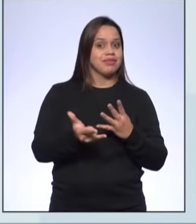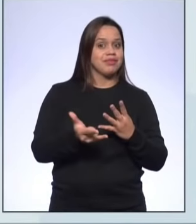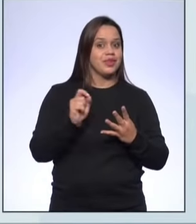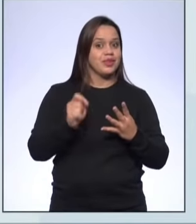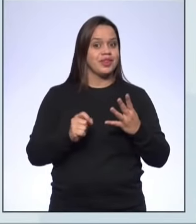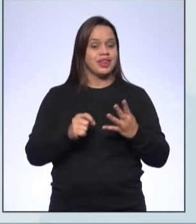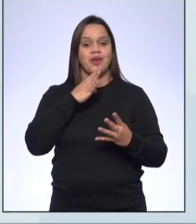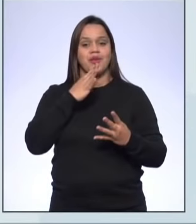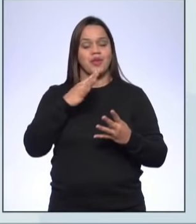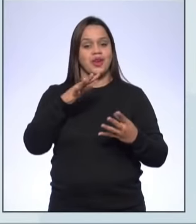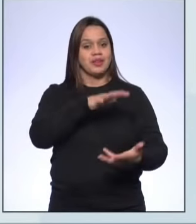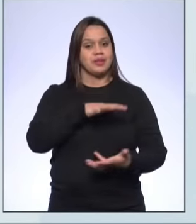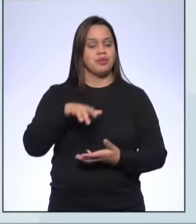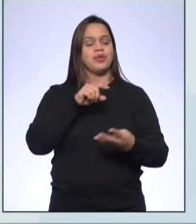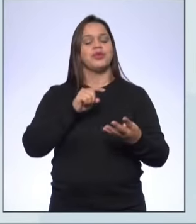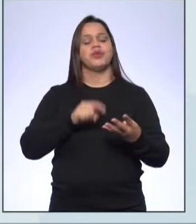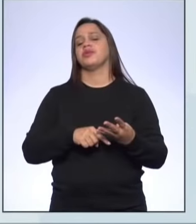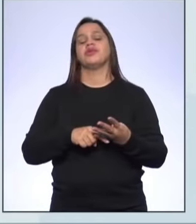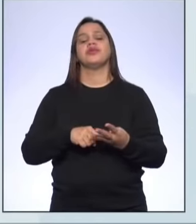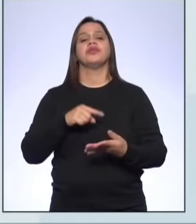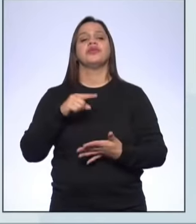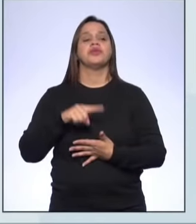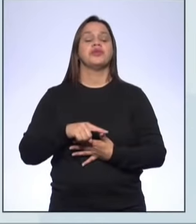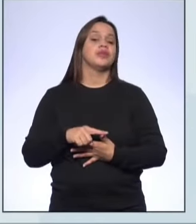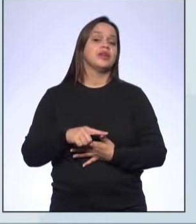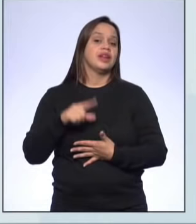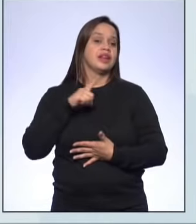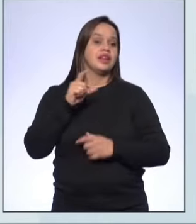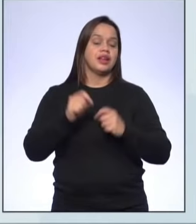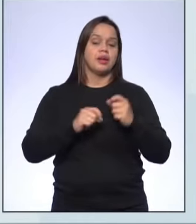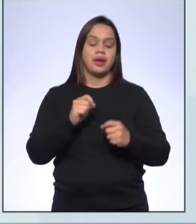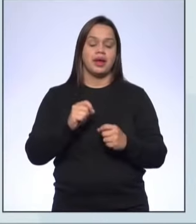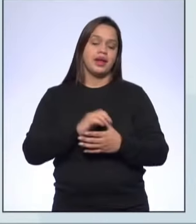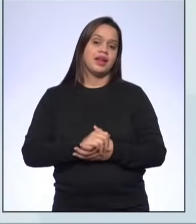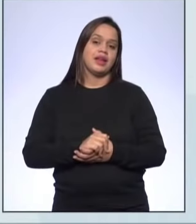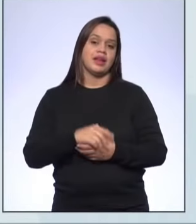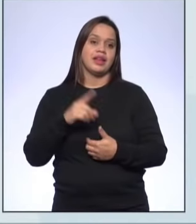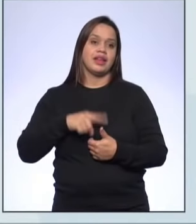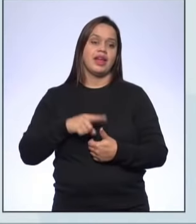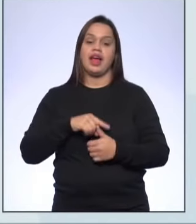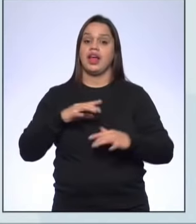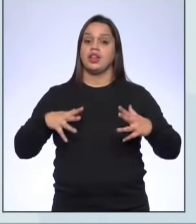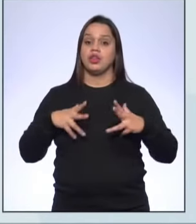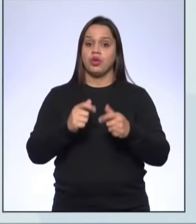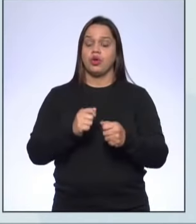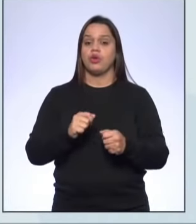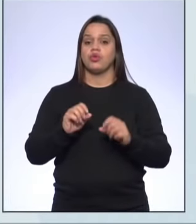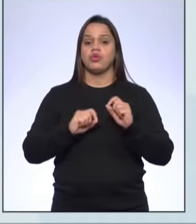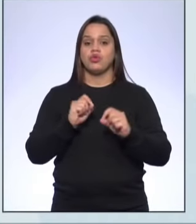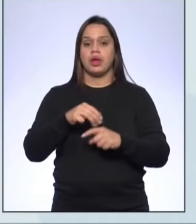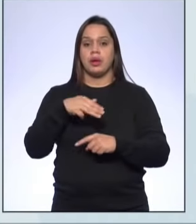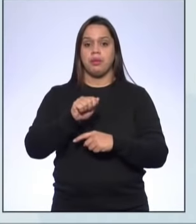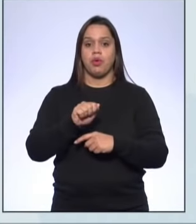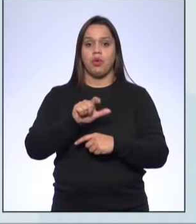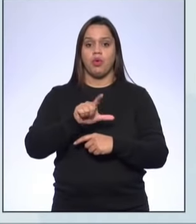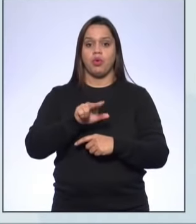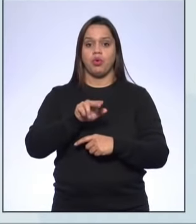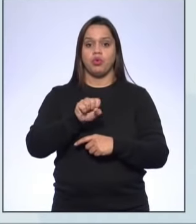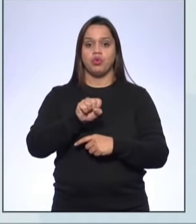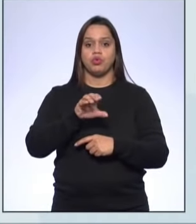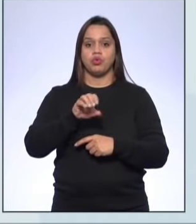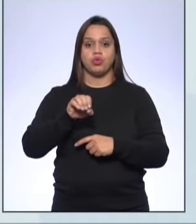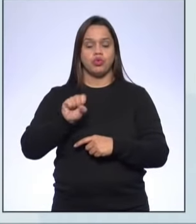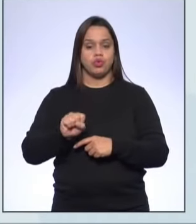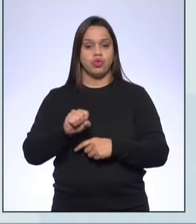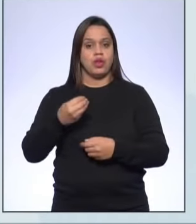nosso conhecimento de mundo o homem-aranha e temos o creme que aí são todos aqueles moluscos que vivem dentro de uma